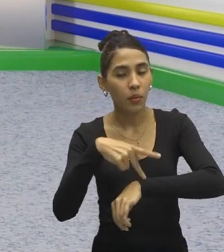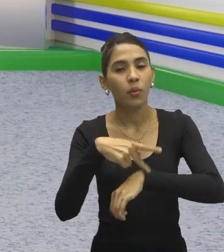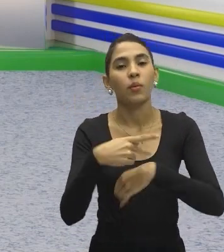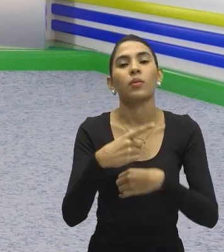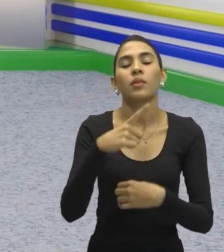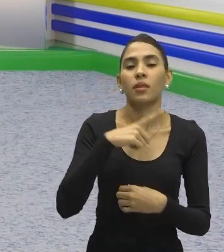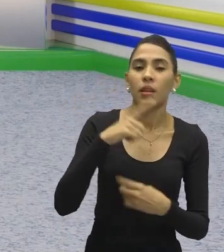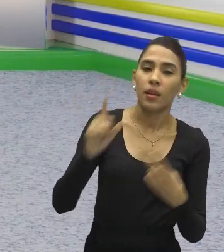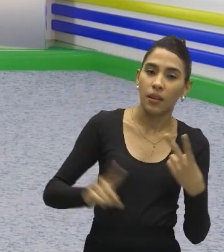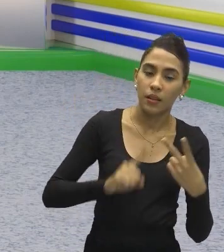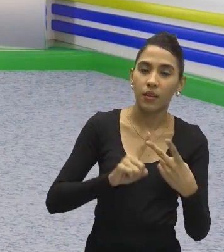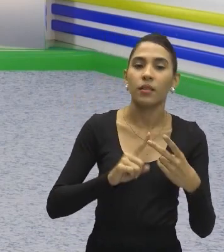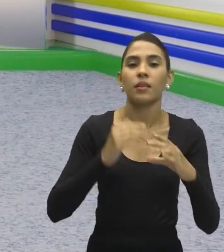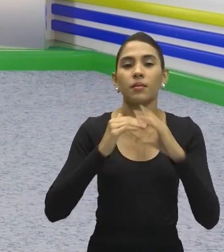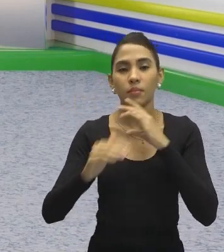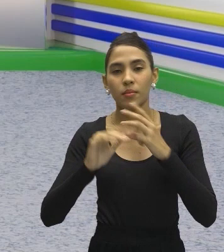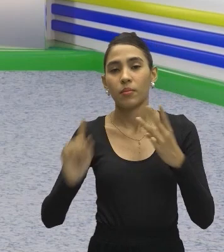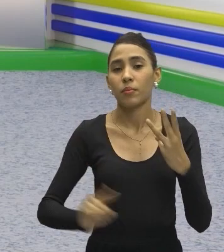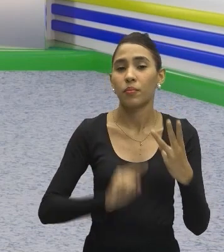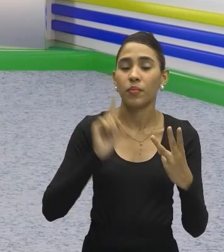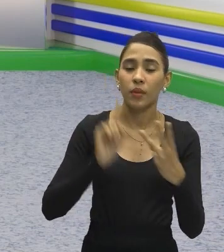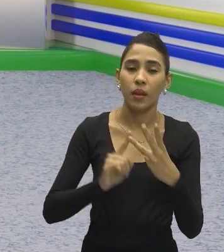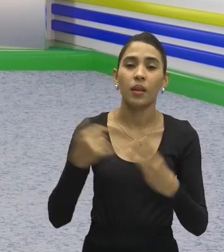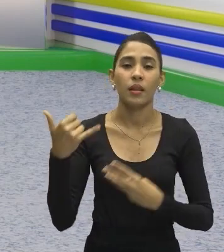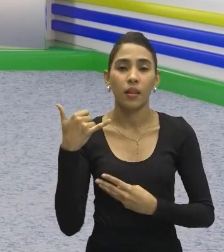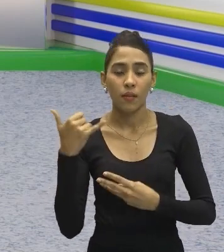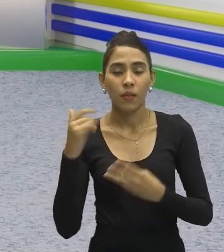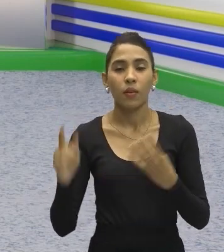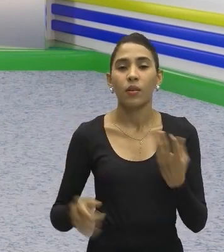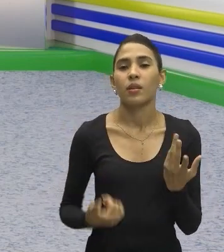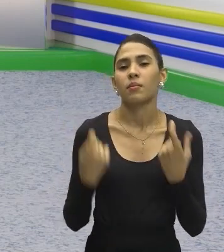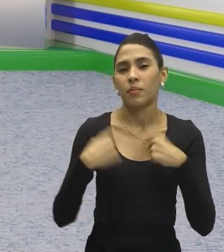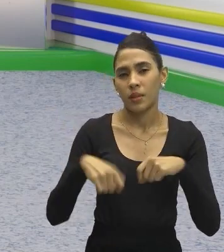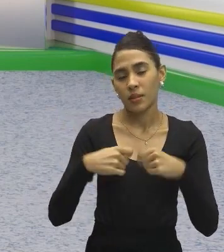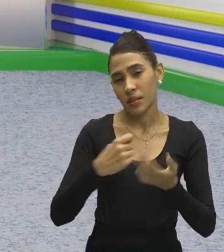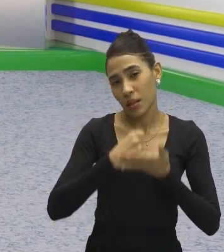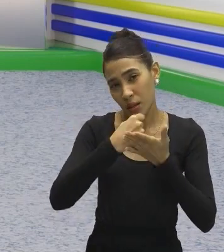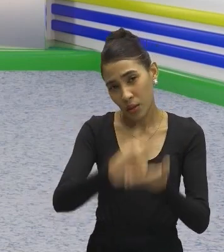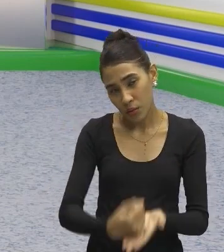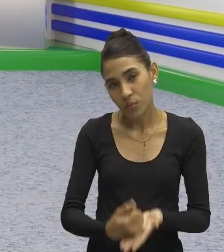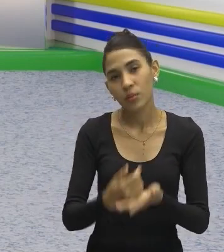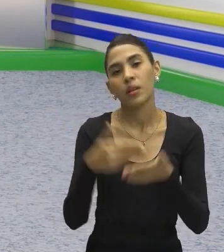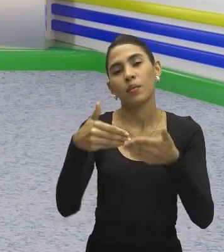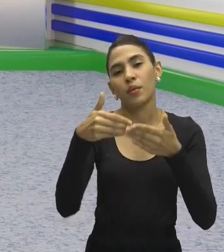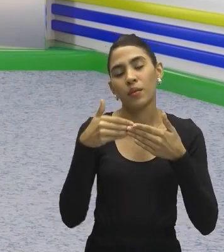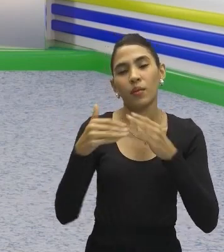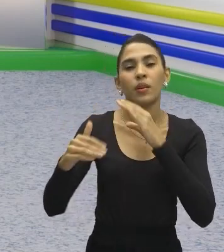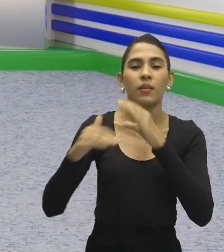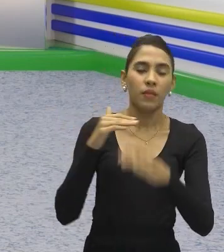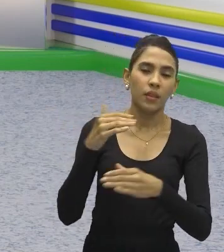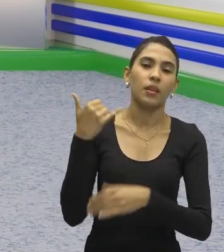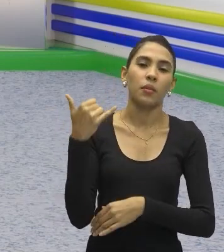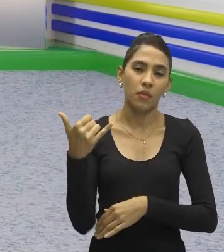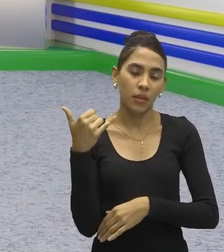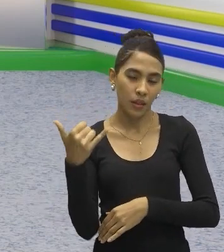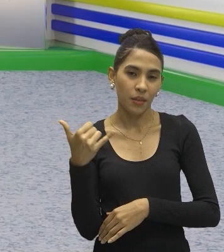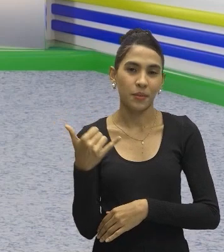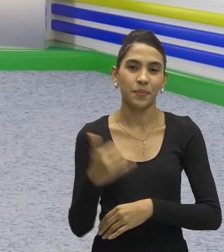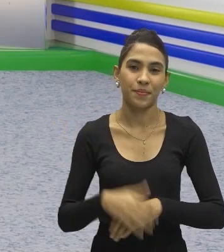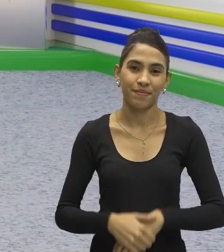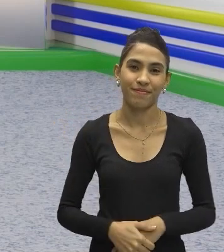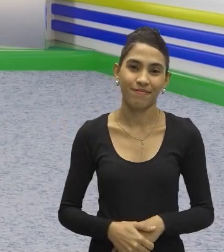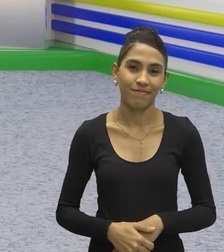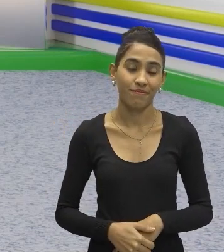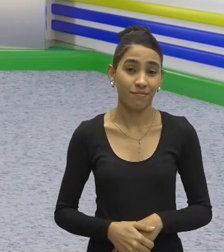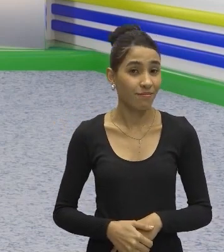a gente tem o e-mail, a gente tem esse ramal, então tá precisando de ajuda, conte conosco, né? Mande aí a sua mensagem, a sua solicitação.